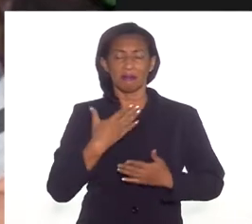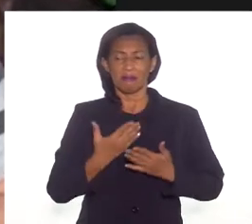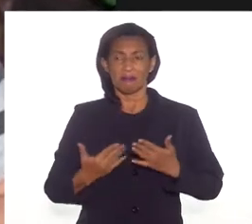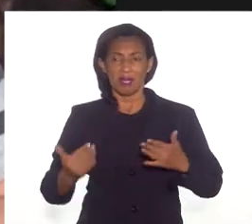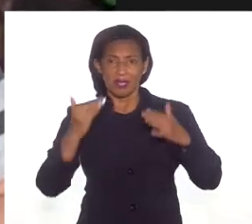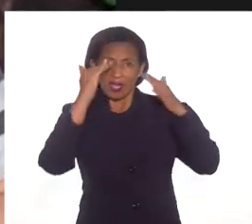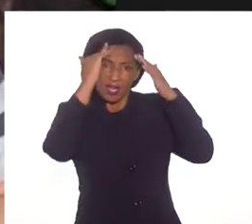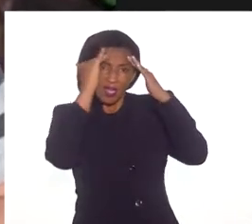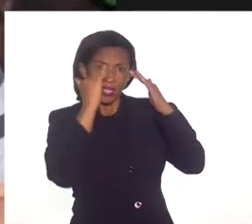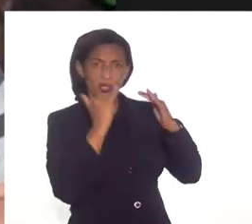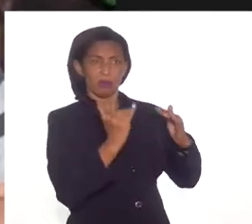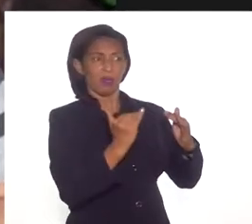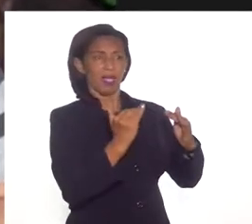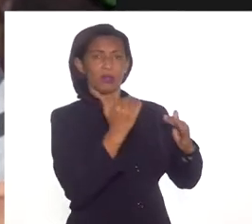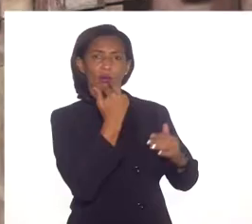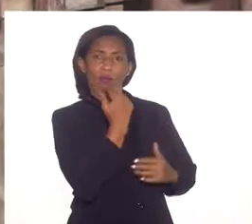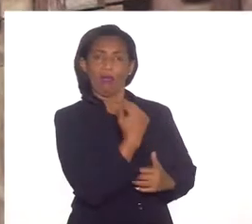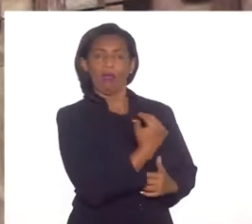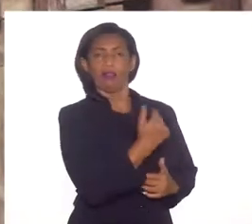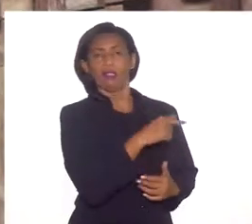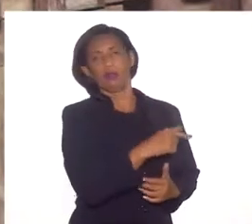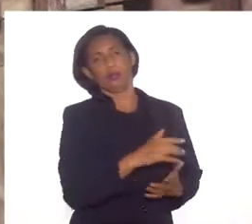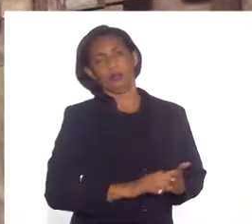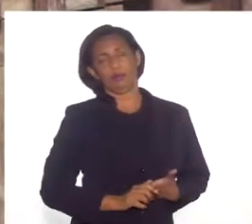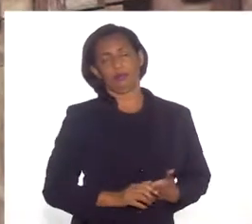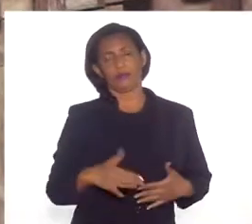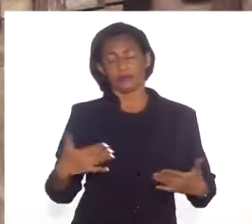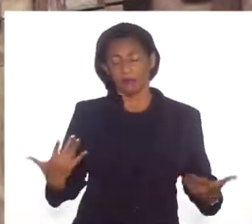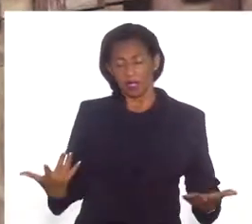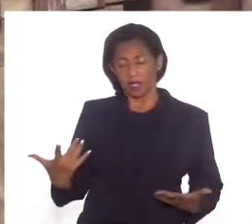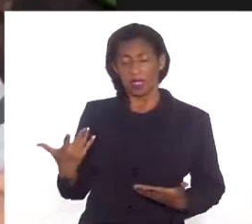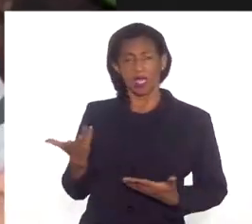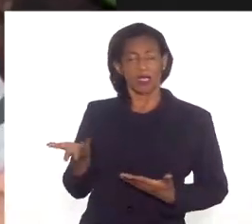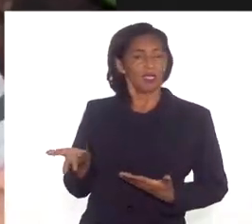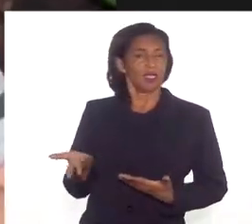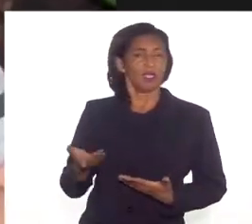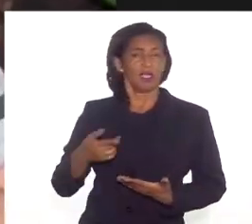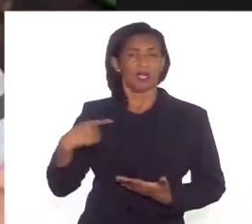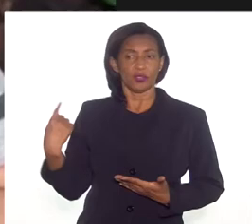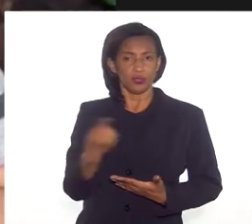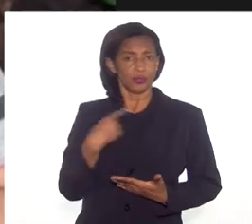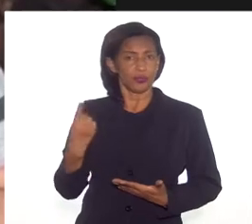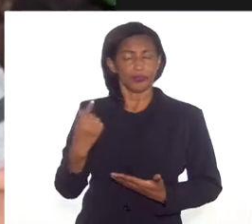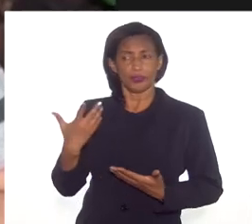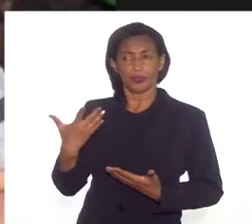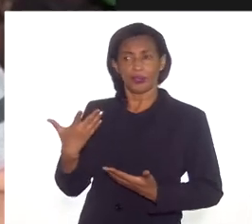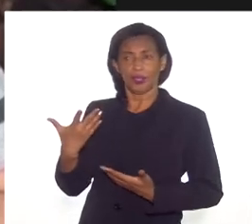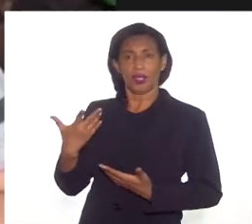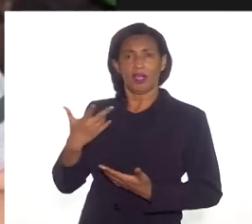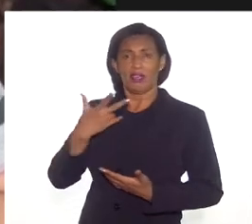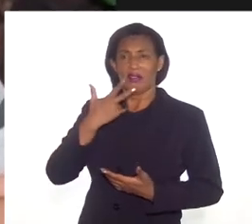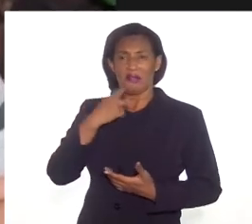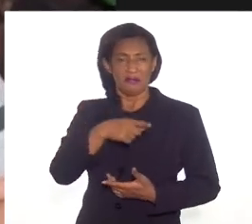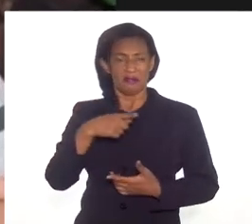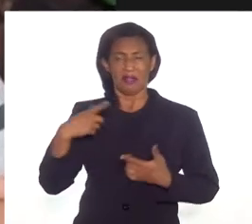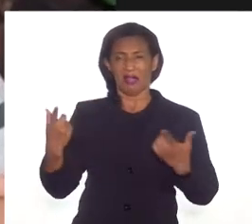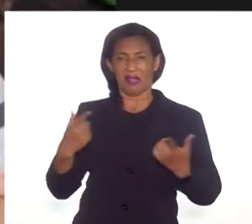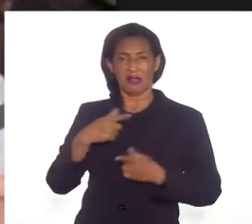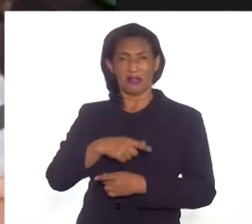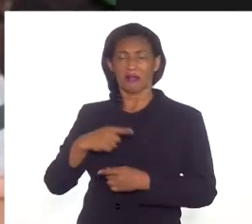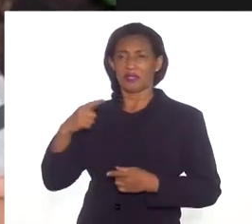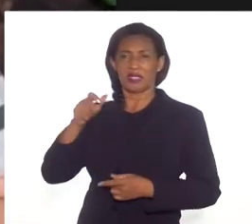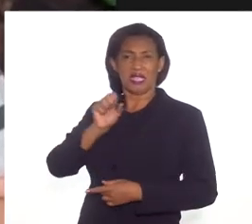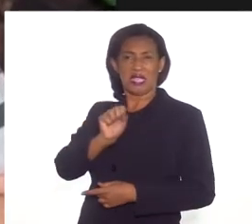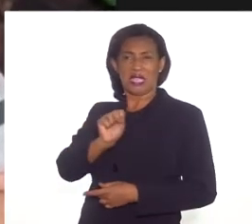perder o respeito pela nossa própria língua, né? Porque aí a gente era considerado selvagem,